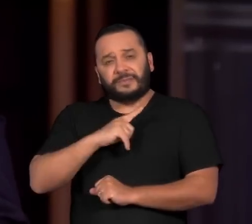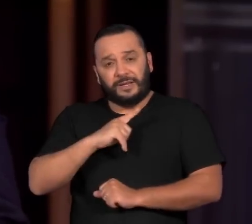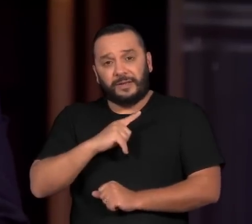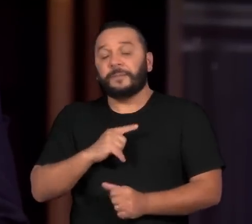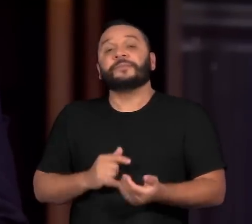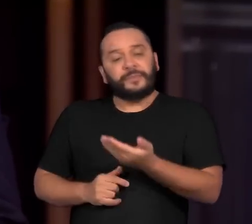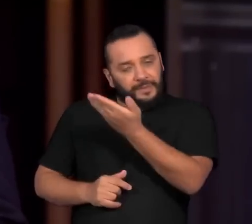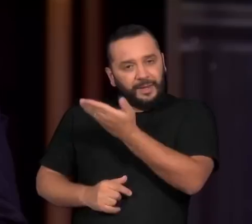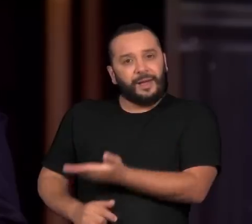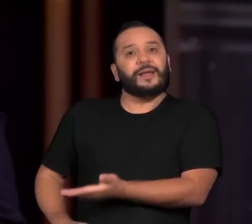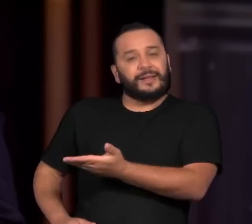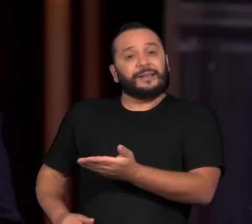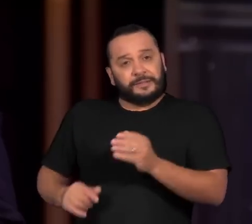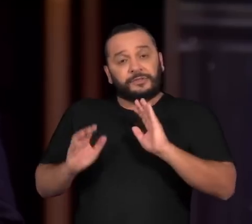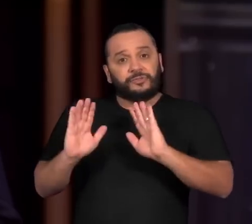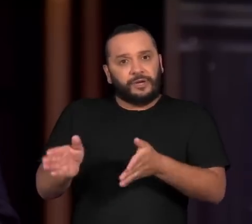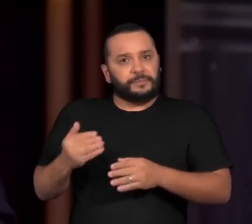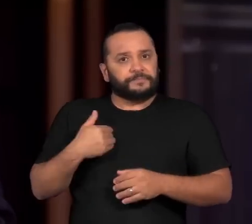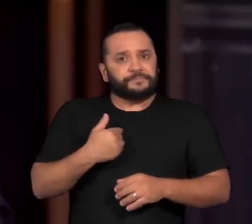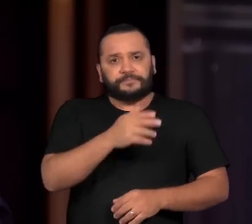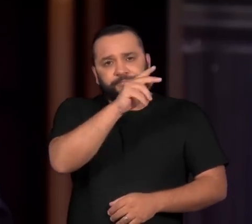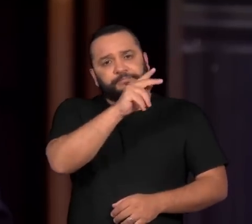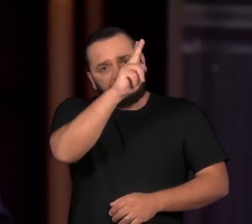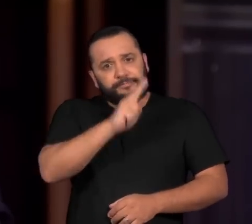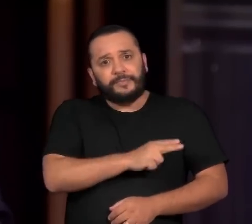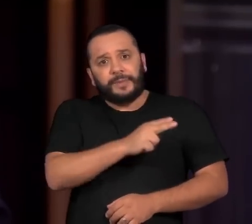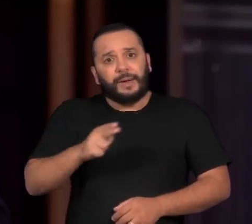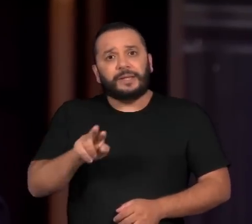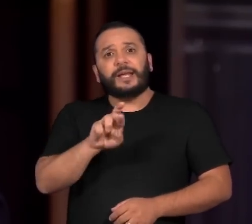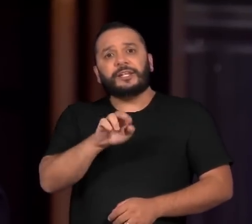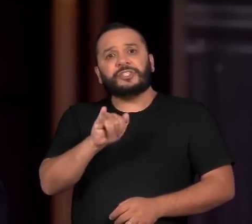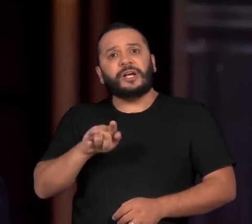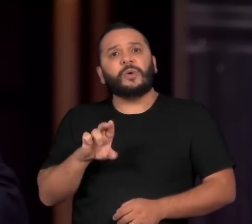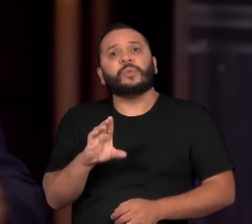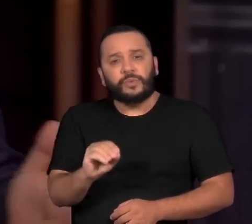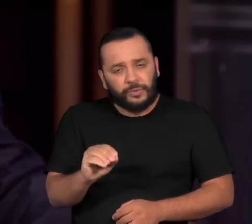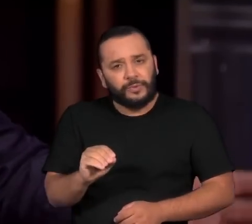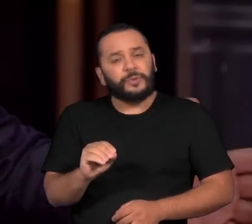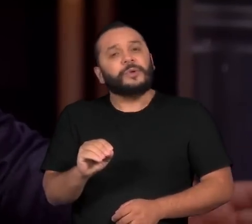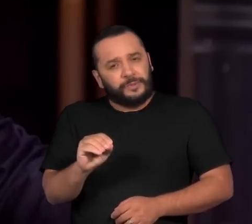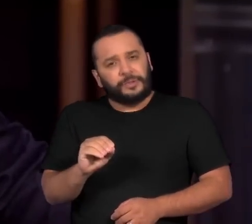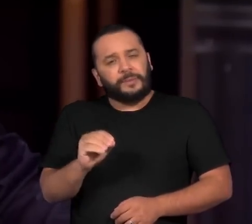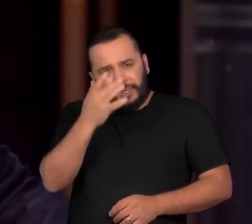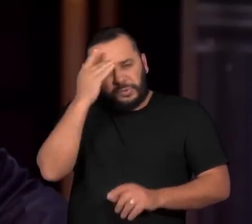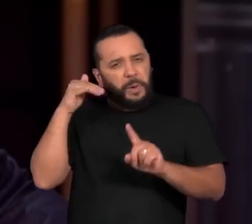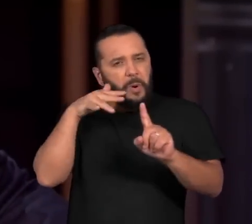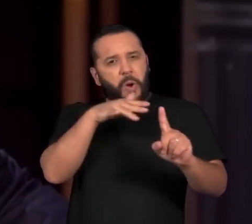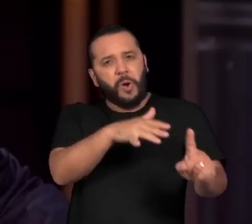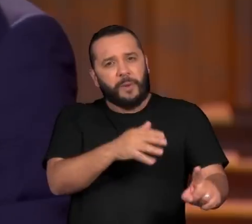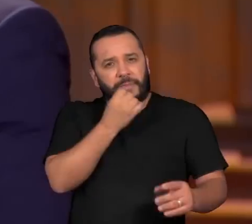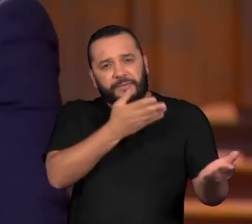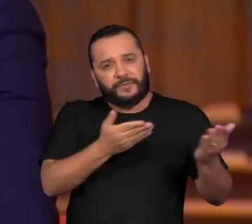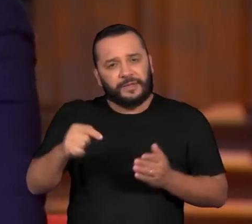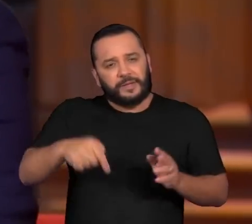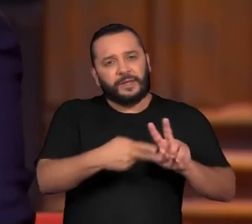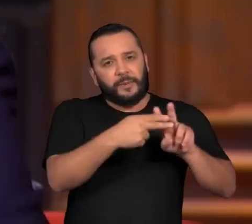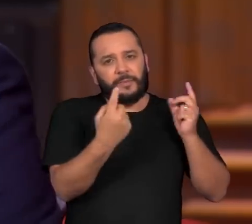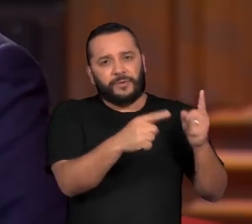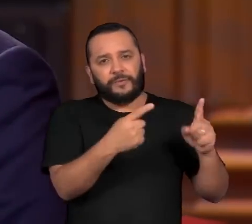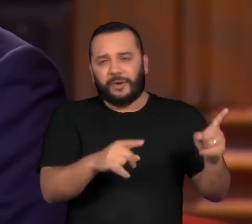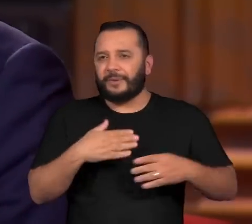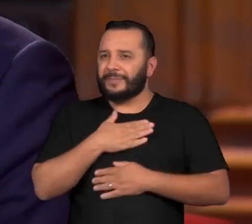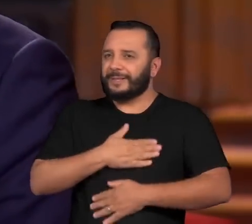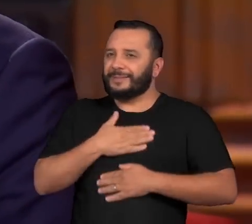são do padre que arrasta multidões, Reginaldo Manzotti. Seja bem-vindo ao Provoca. Um prazer